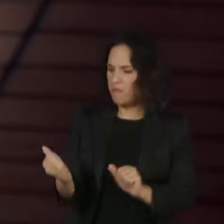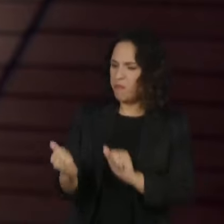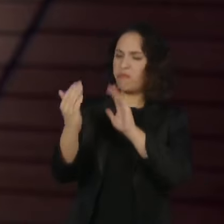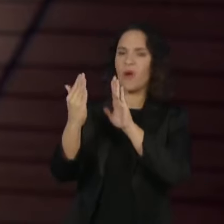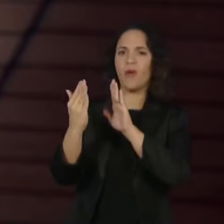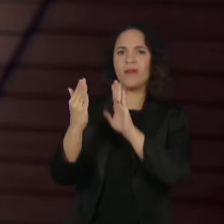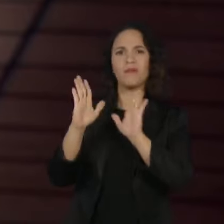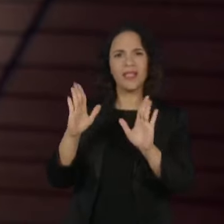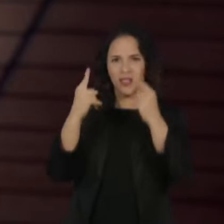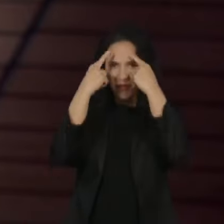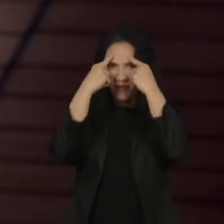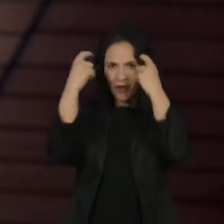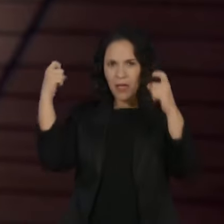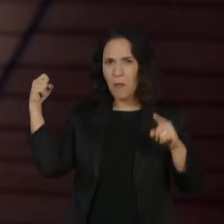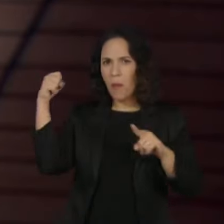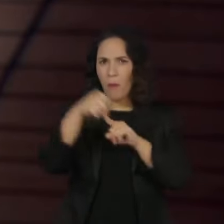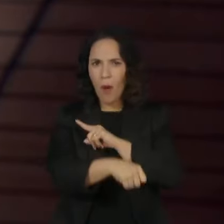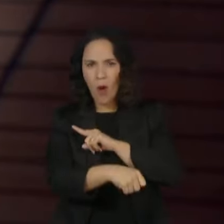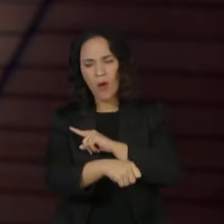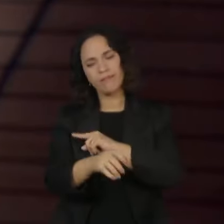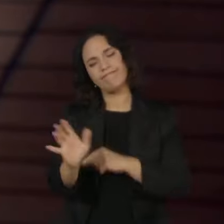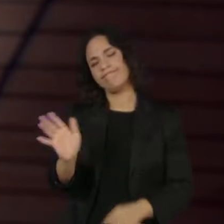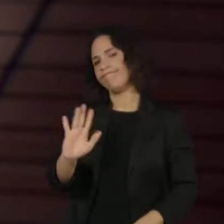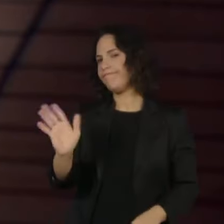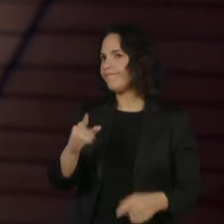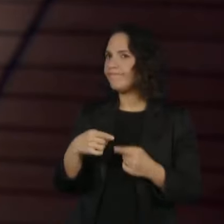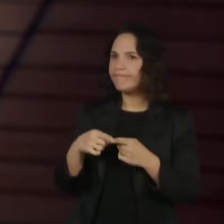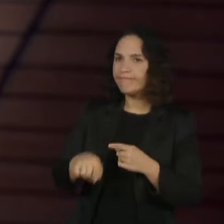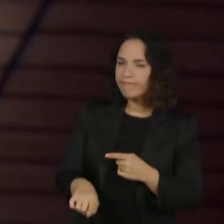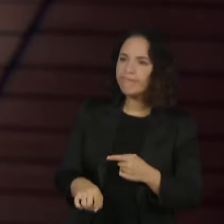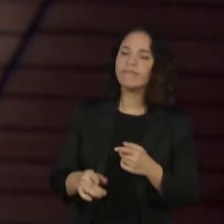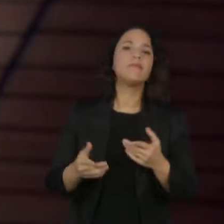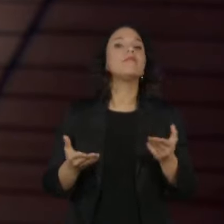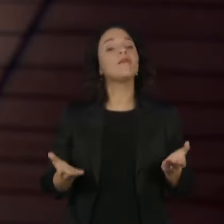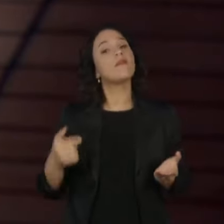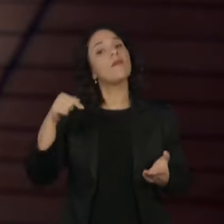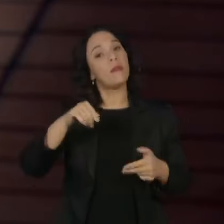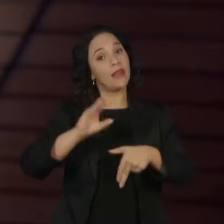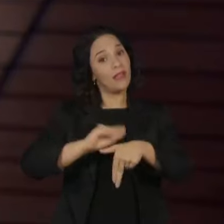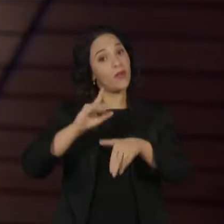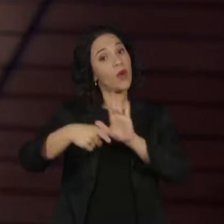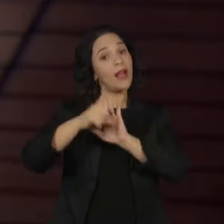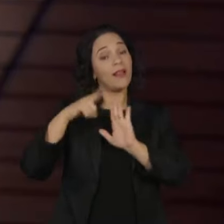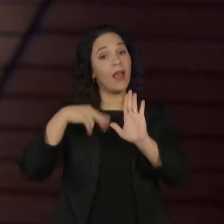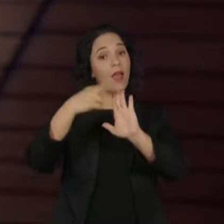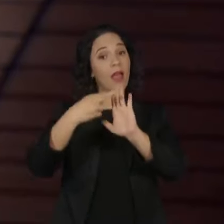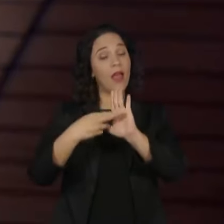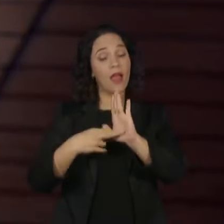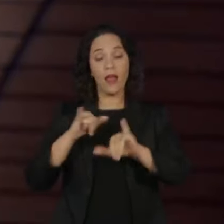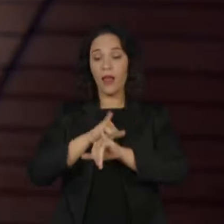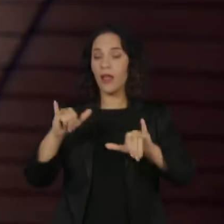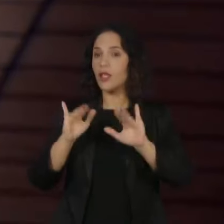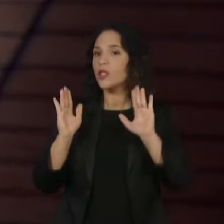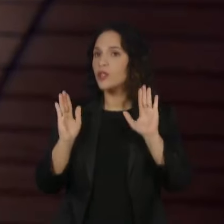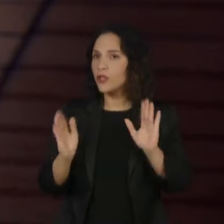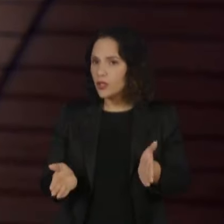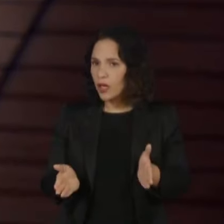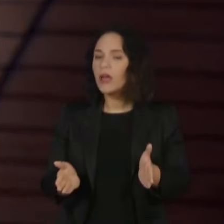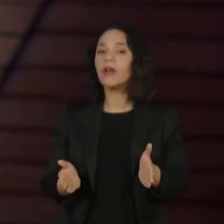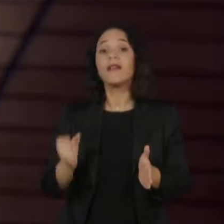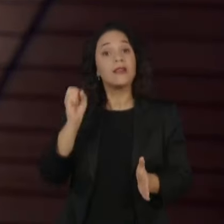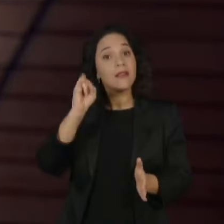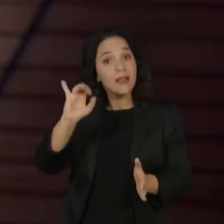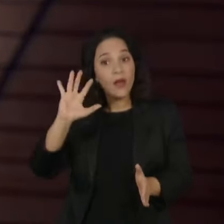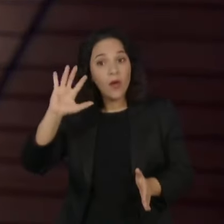nenhuma delas é uma agressão física como essa agil correto a emissora já tinha avisado que eh episódios como esse